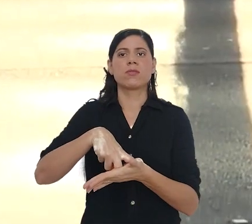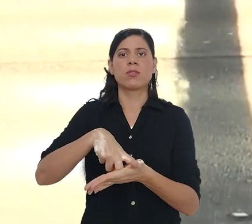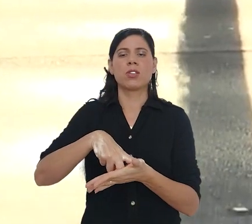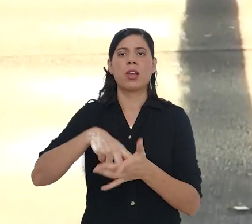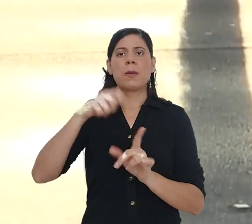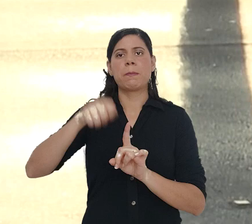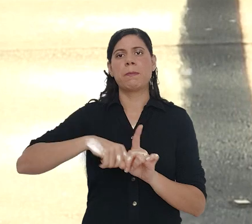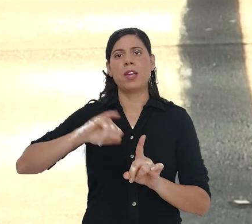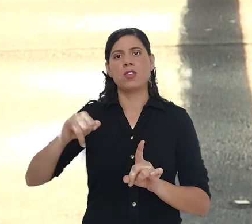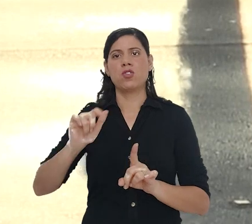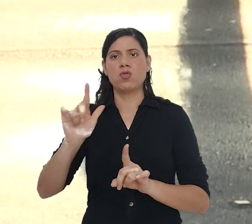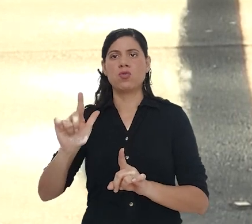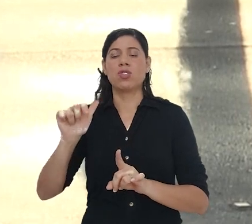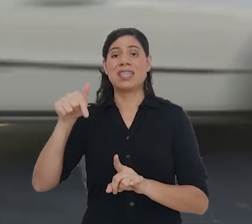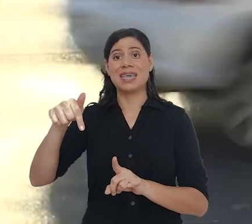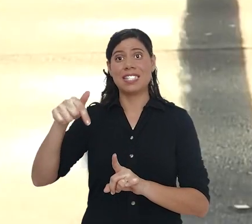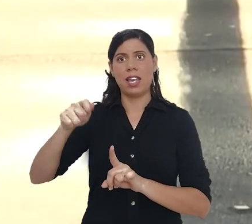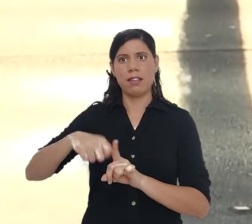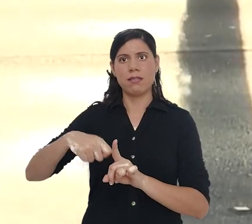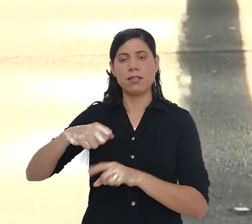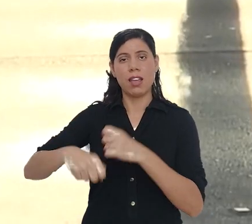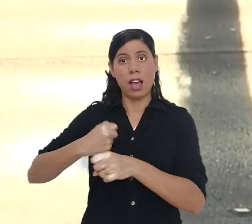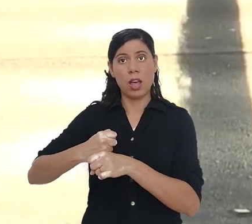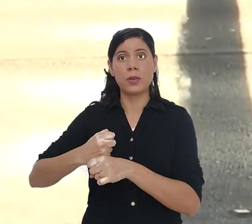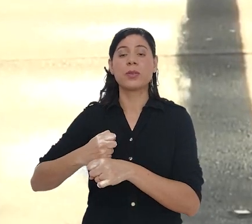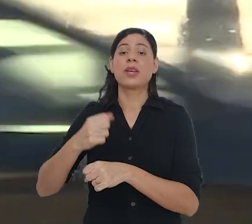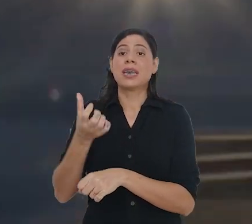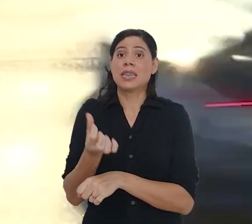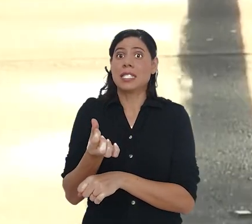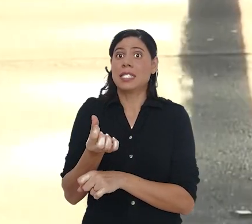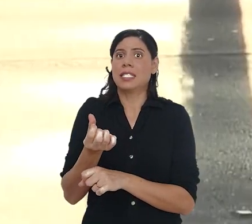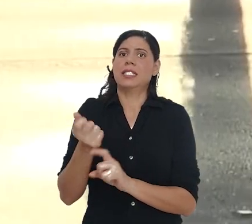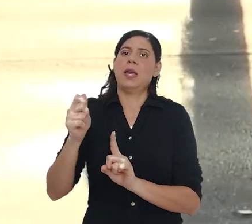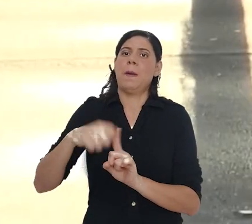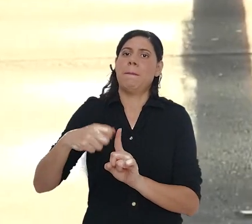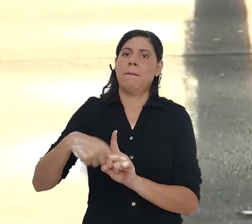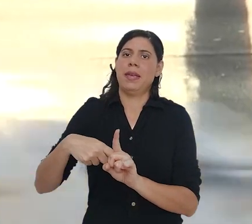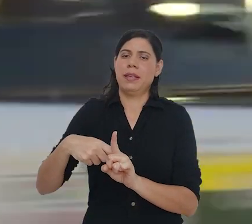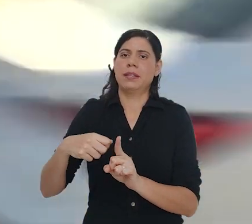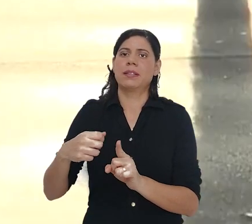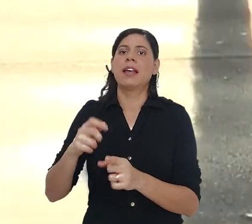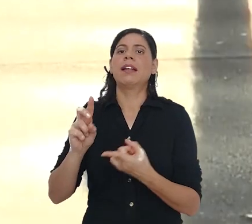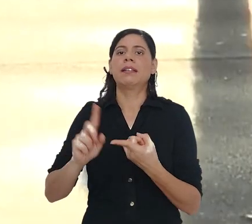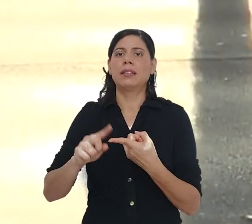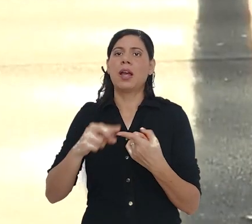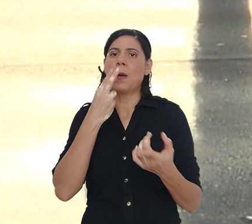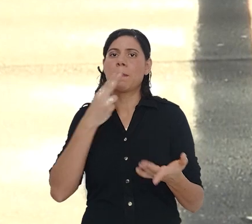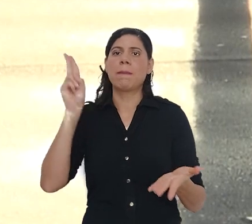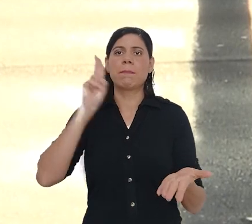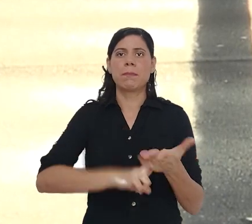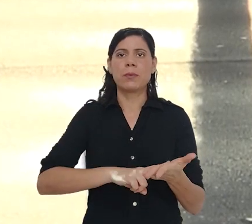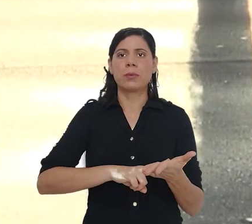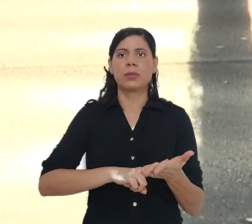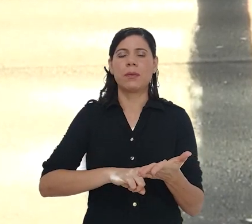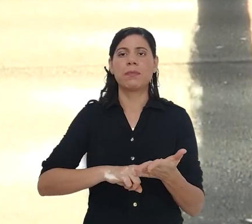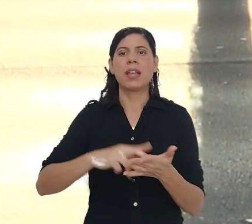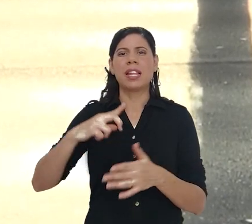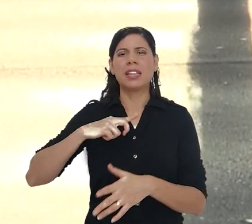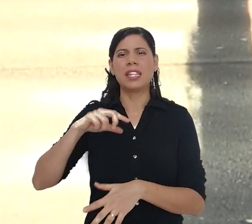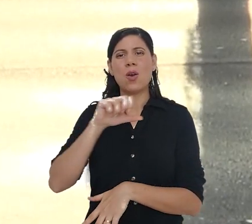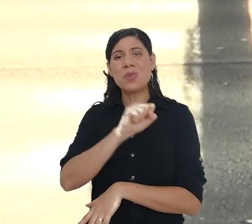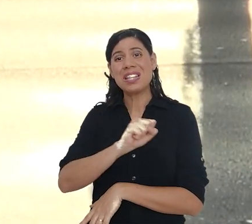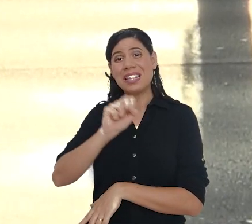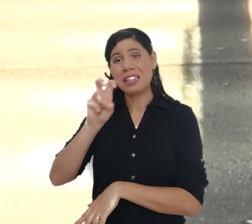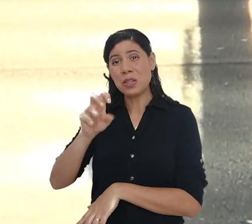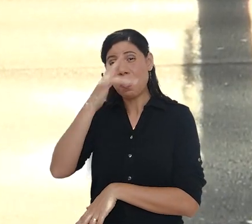em julho desse ano a 7 anos e 6 meses de reclusão, além do pagamento de multa. Eles teriam mantido